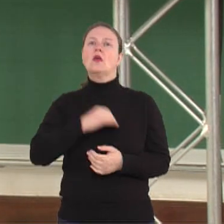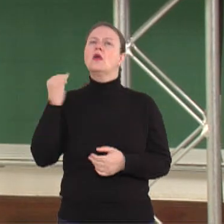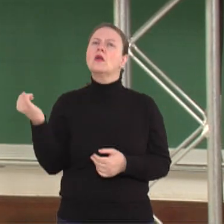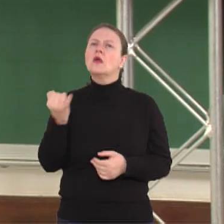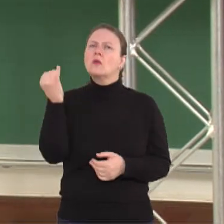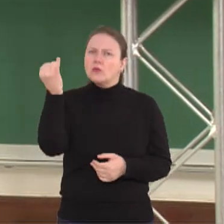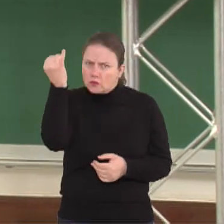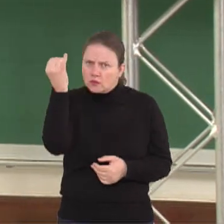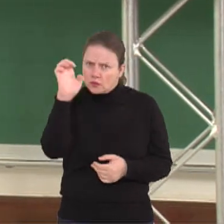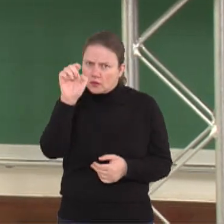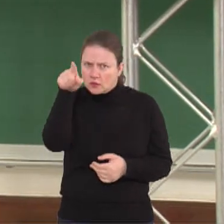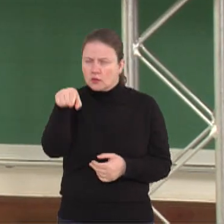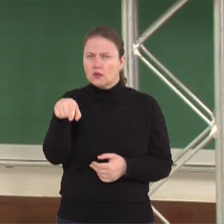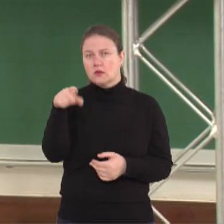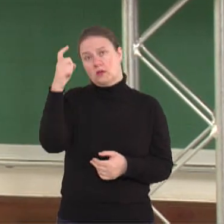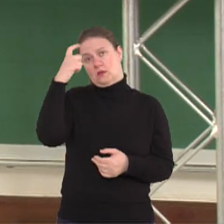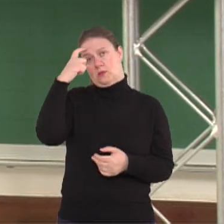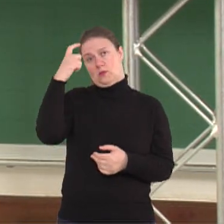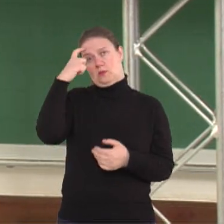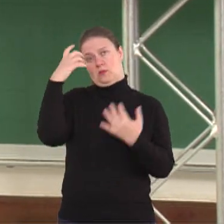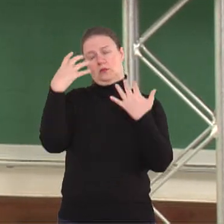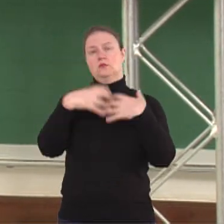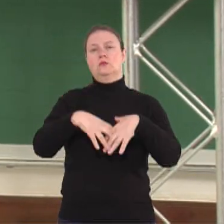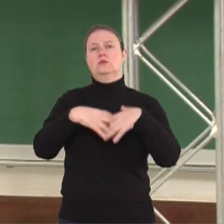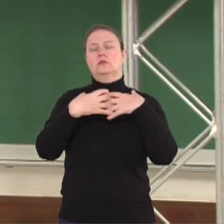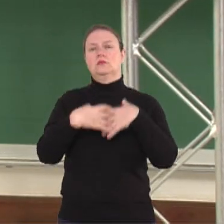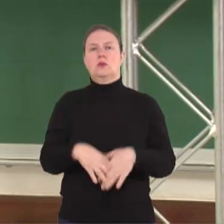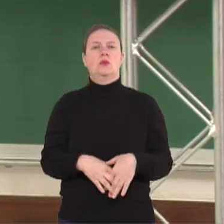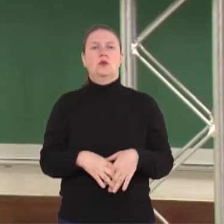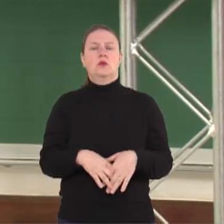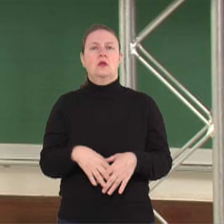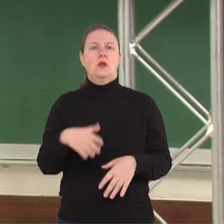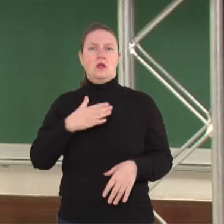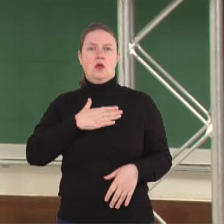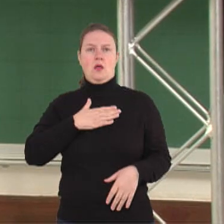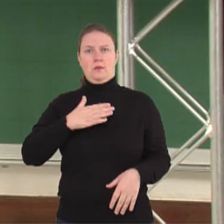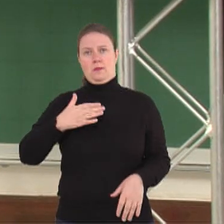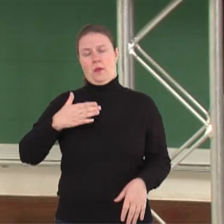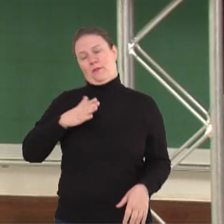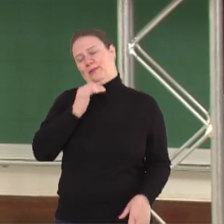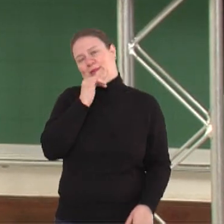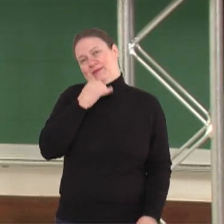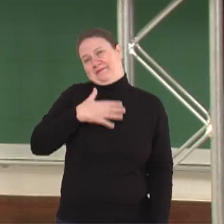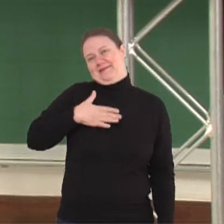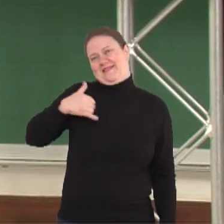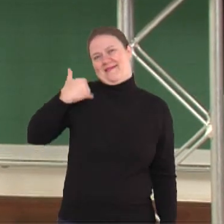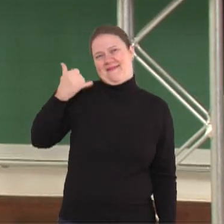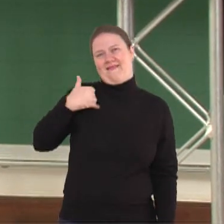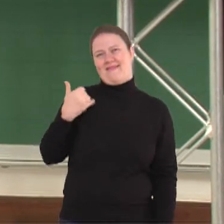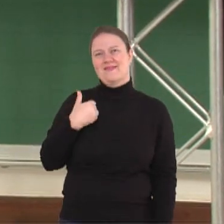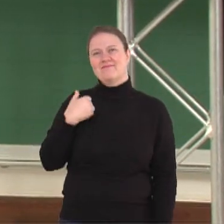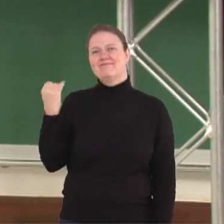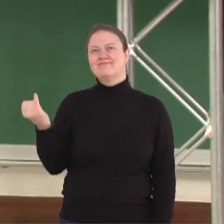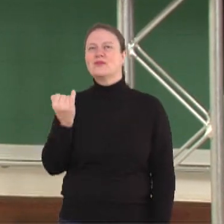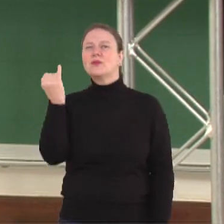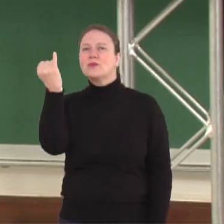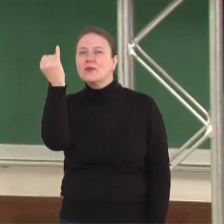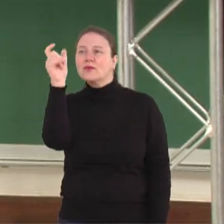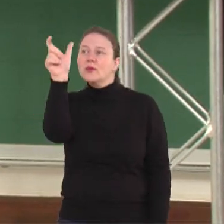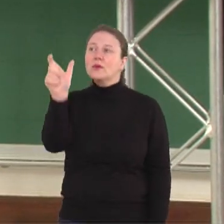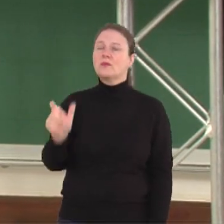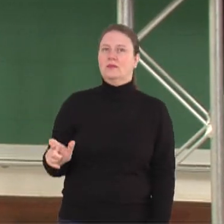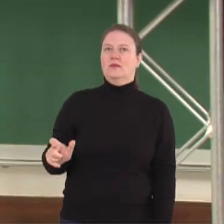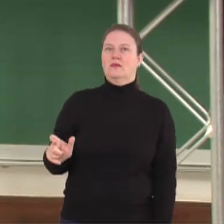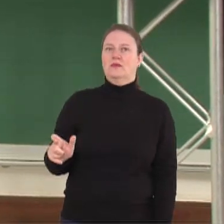importante, daí na letra B é uma reflexão, né? Aqui na minha idade eu já sei que é muito importante a gente ter referências.